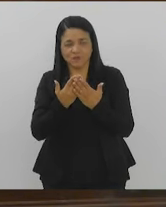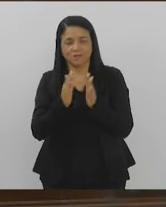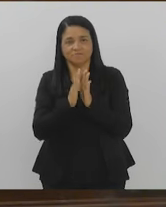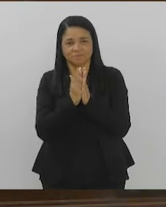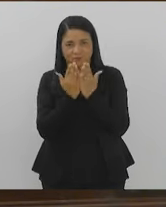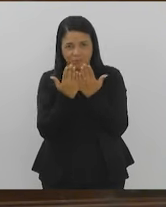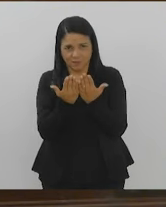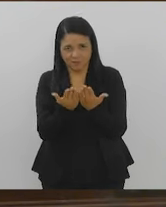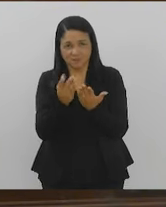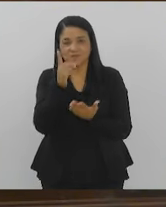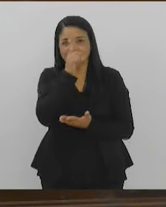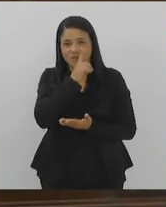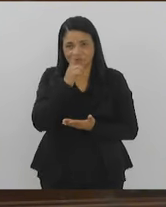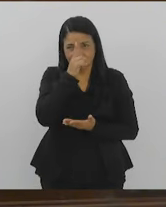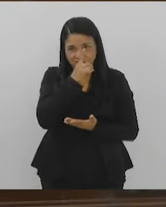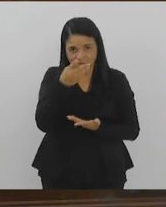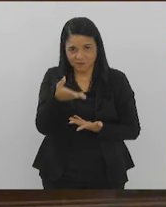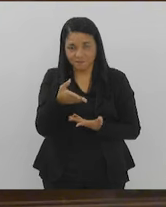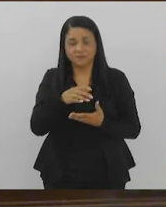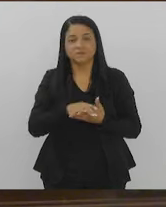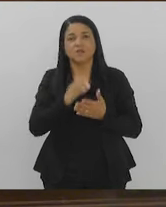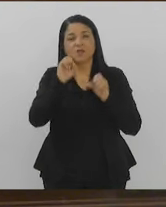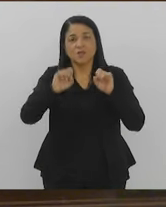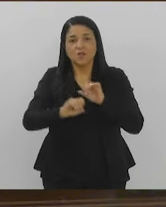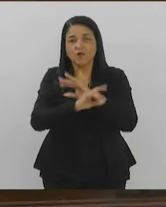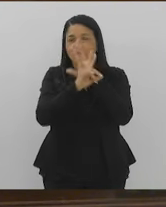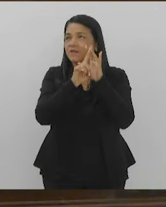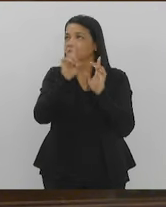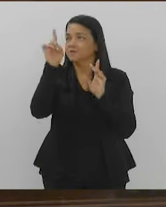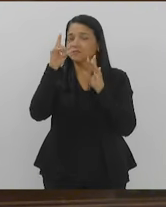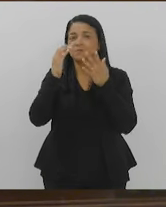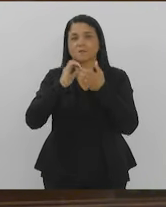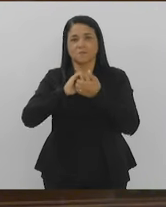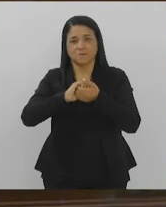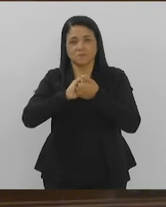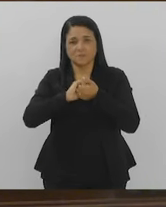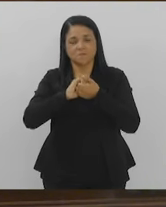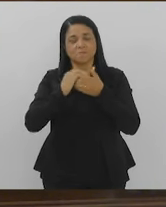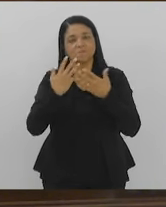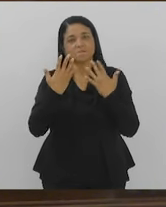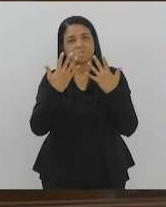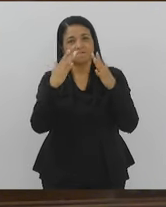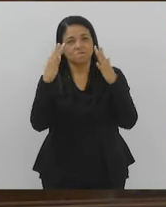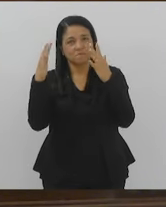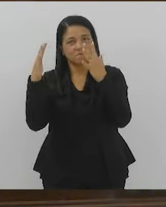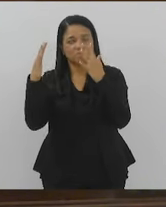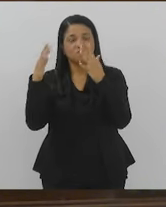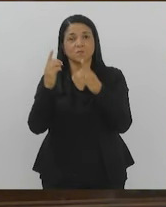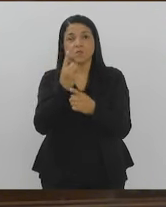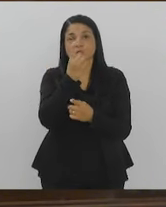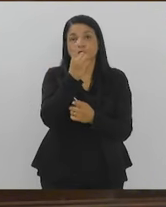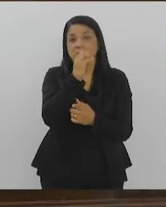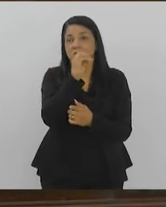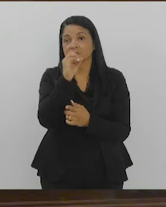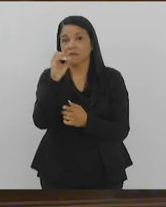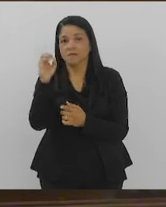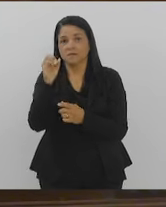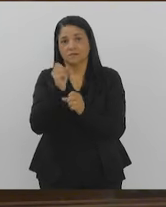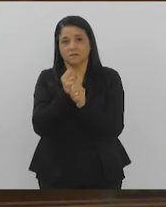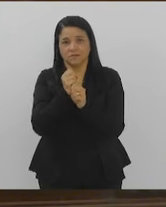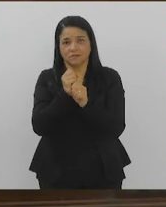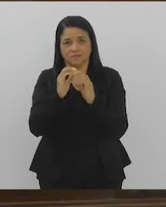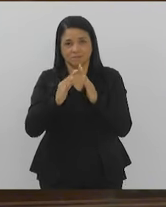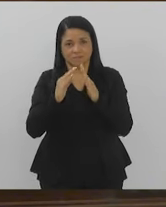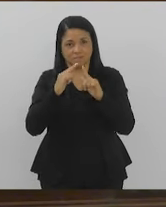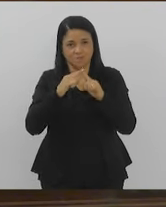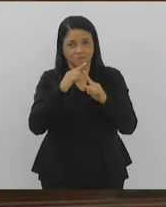Glória a Deus! Queremos parabenizar a todos pela passagem de um século da nossa igreja. Ainda há